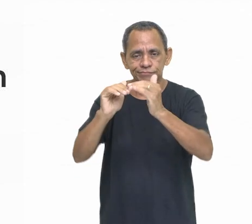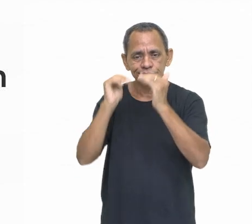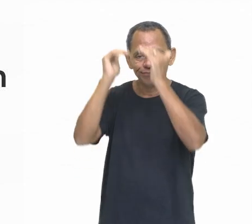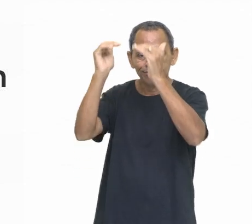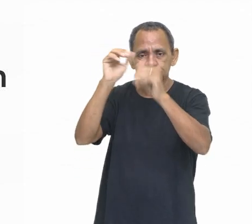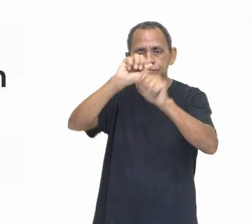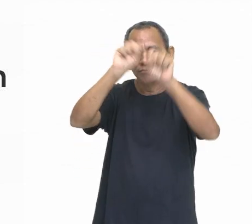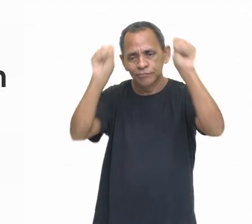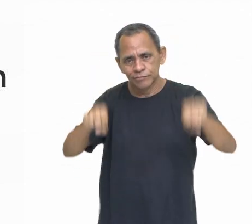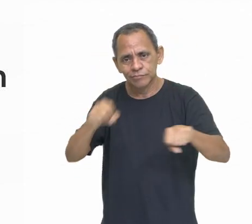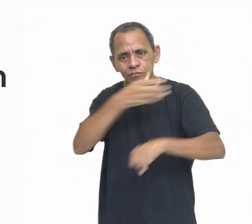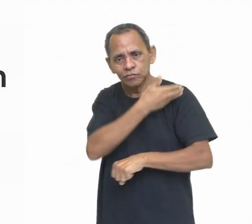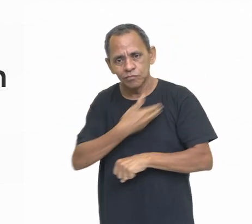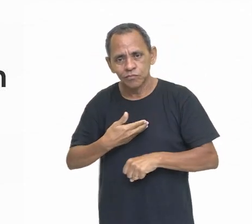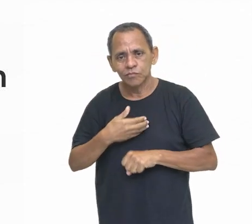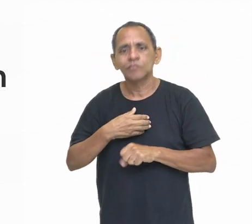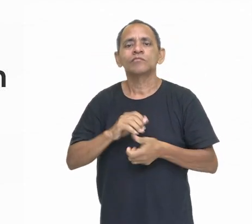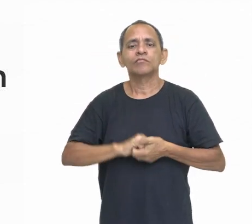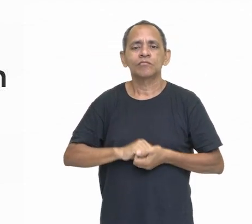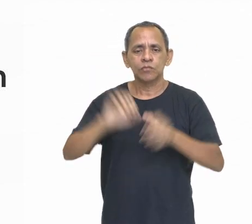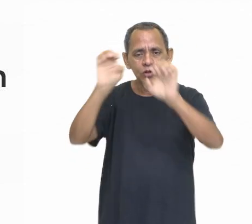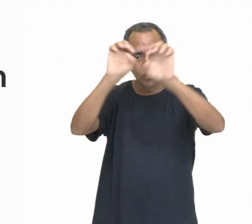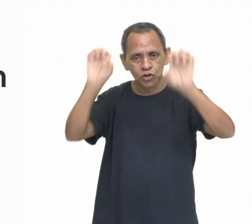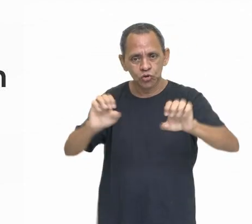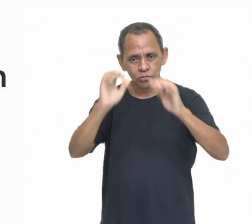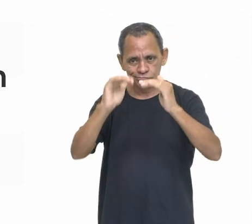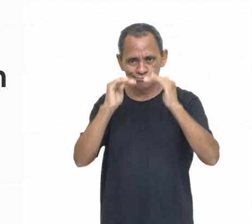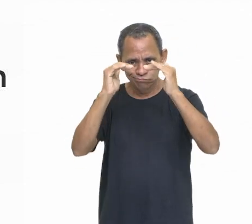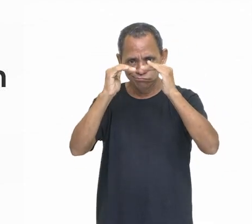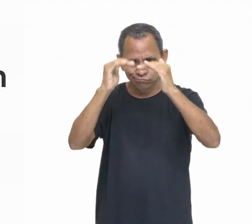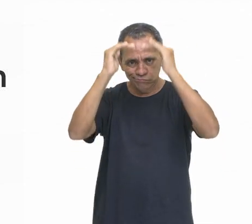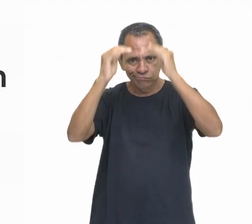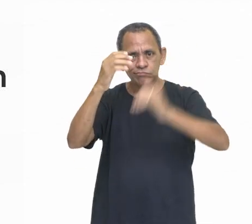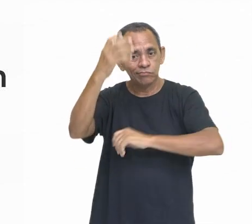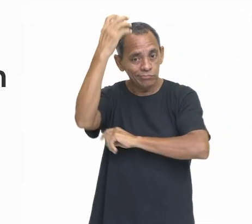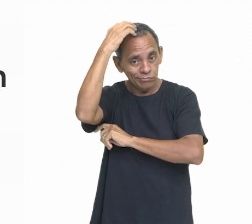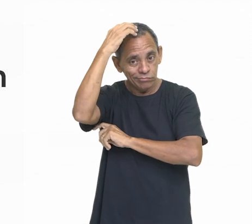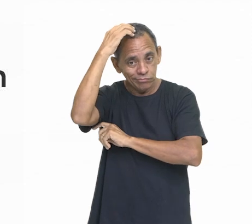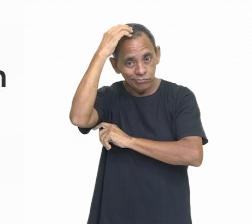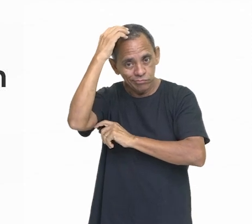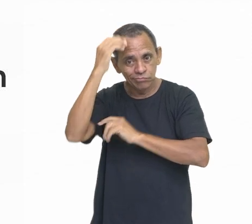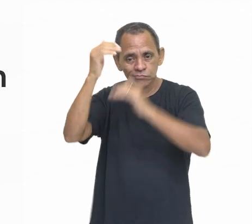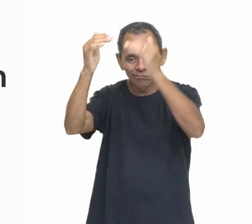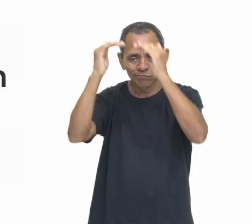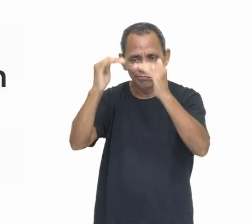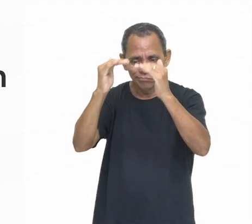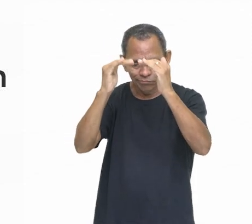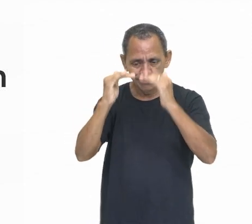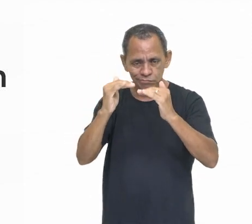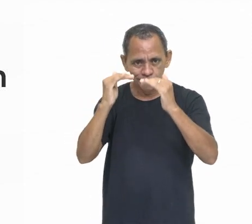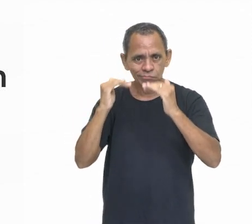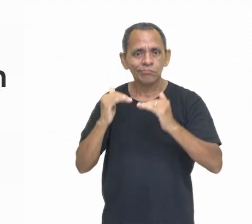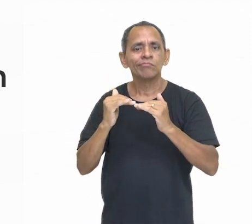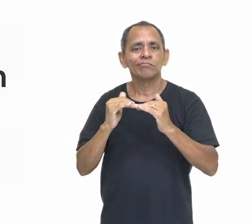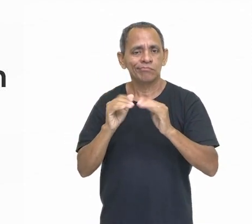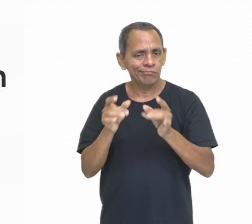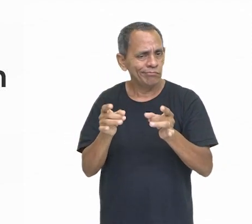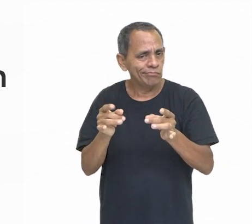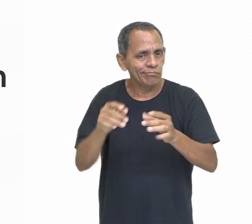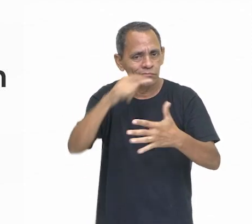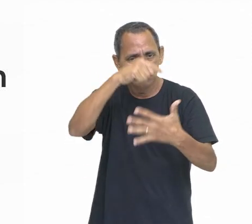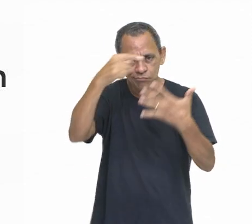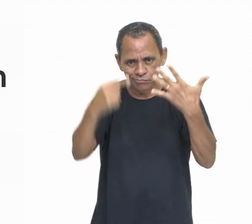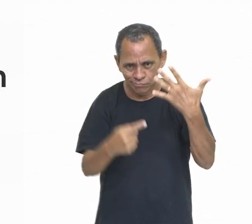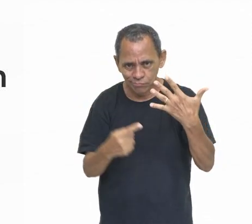governo. Estrutura social hierárquica com reis, sacerdotes, nobres, comerciantes,